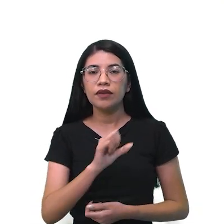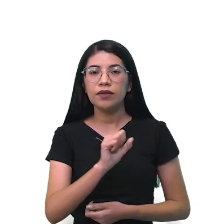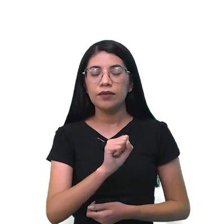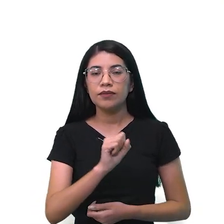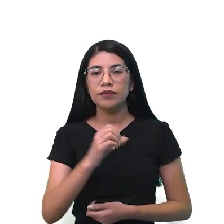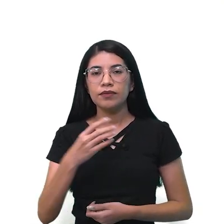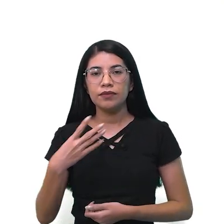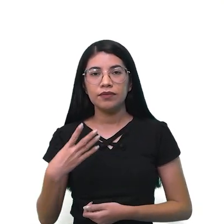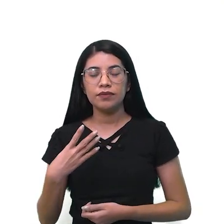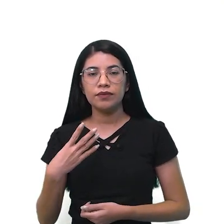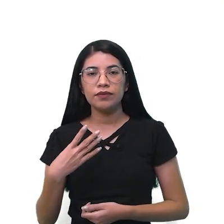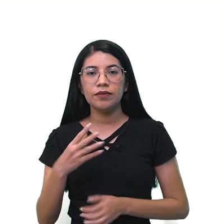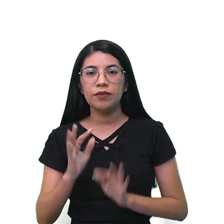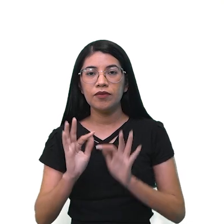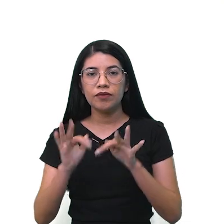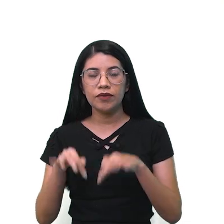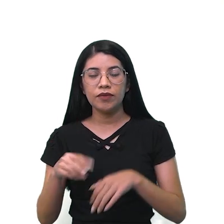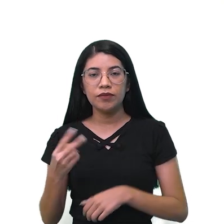84.